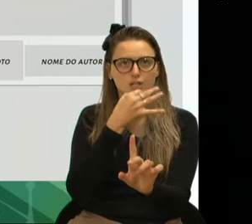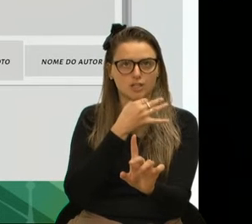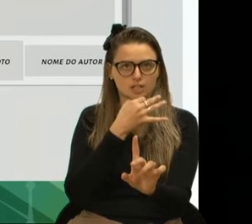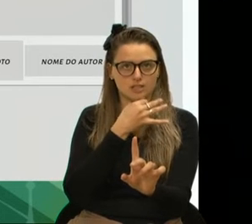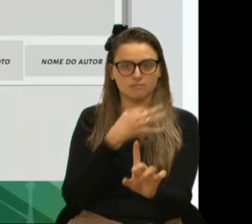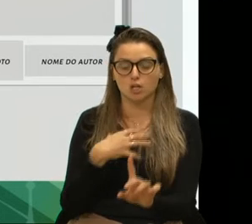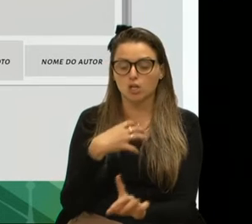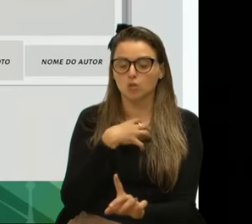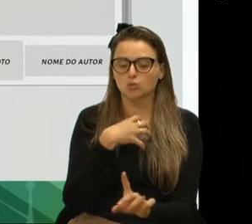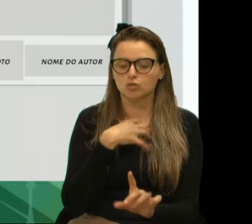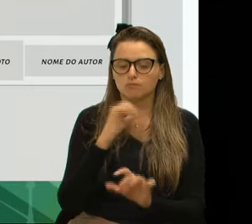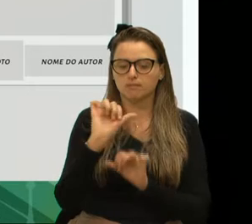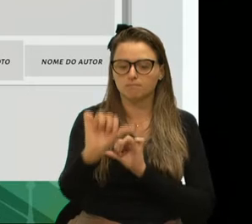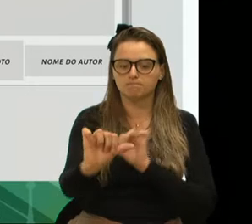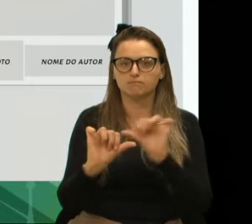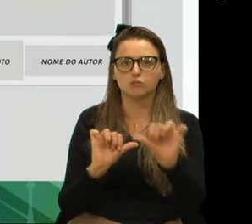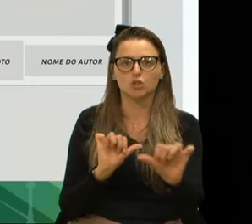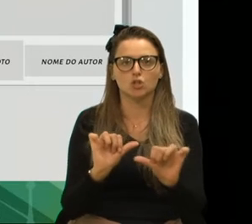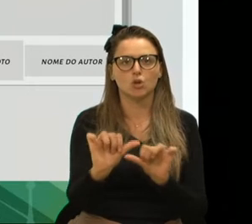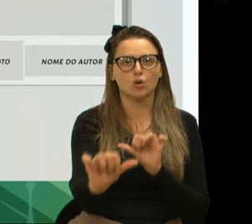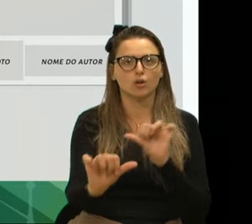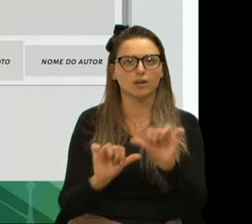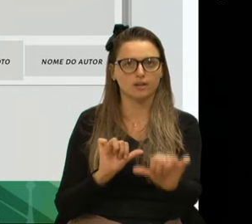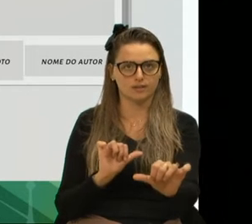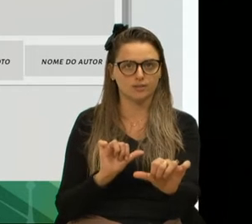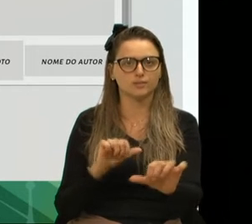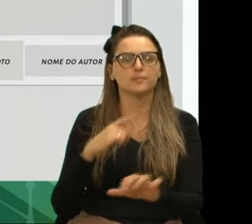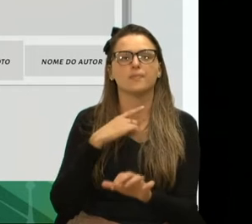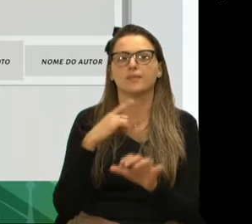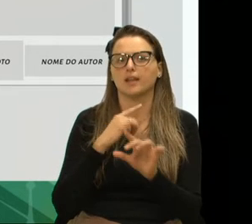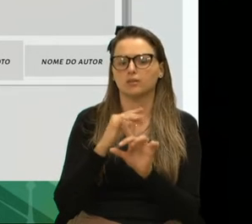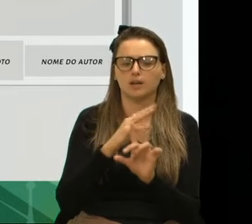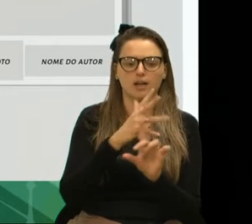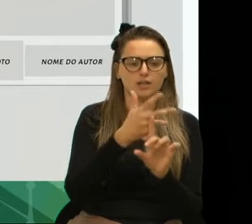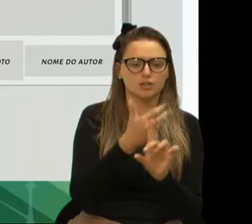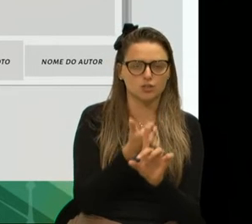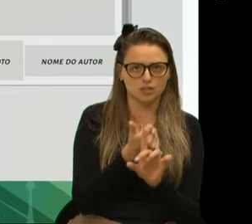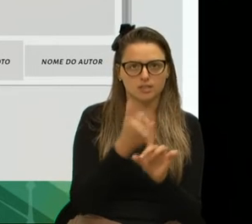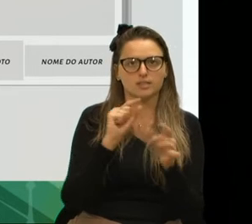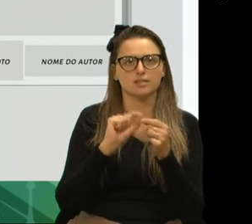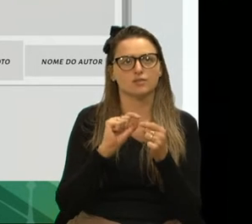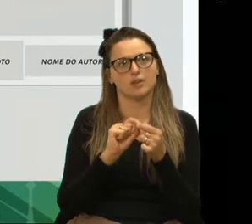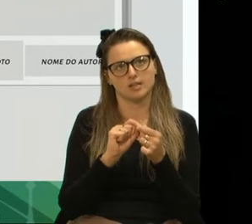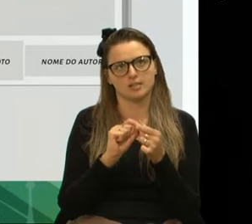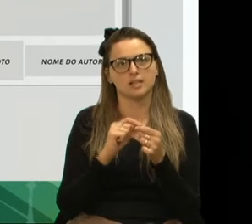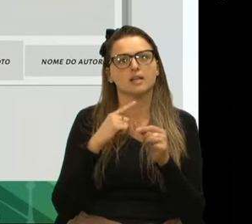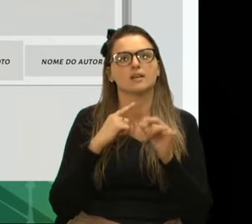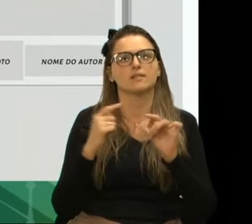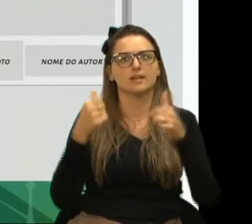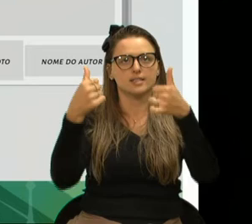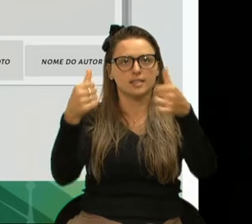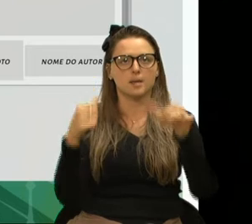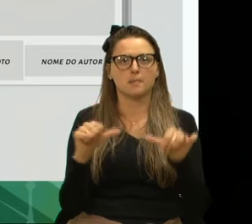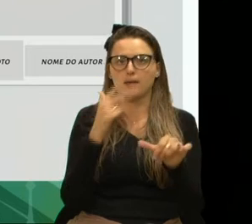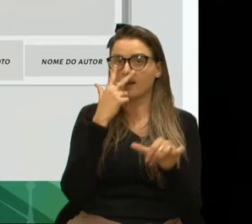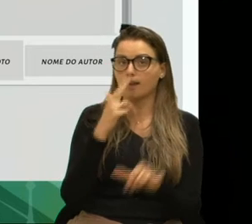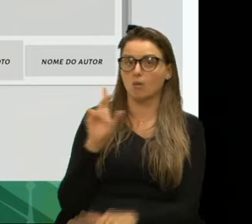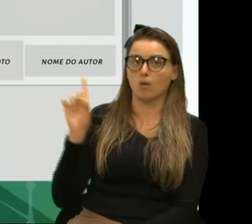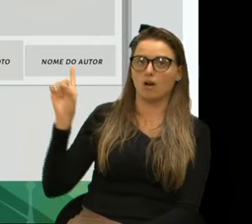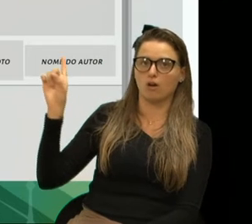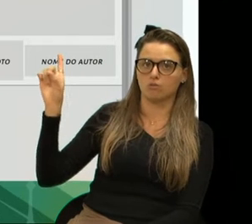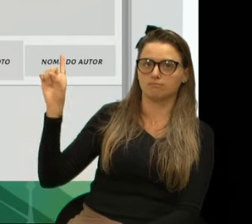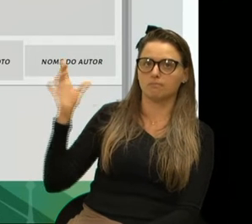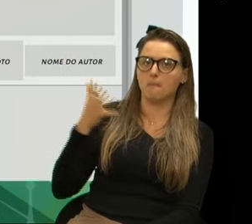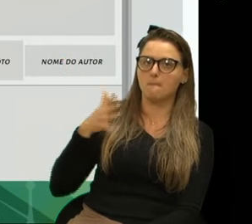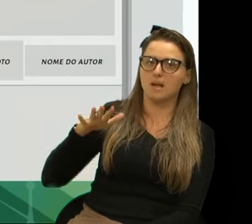forma rotativa, né, contemplando um grande número de artistas da cidade. Vão ser placas dessa dimensão, aproximadamente 2,20